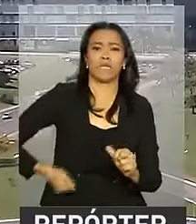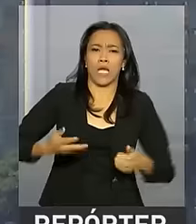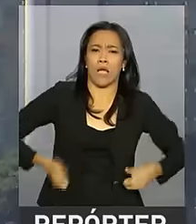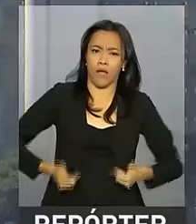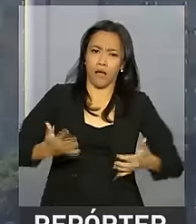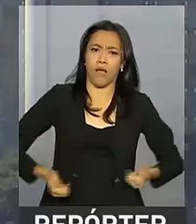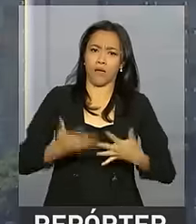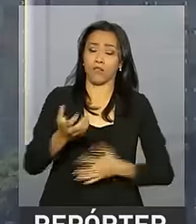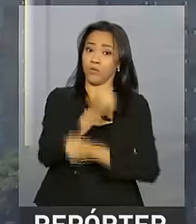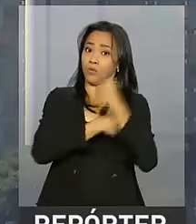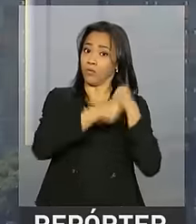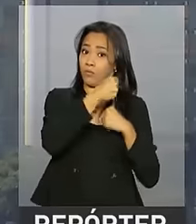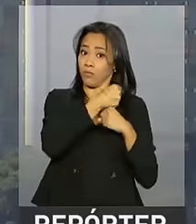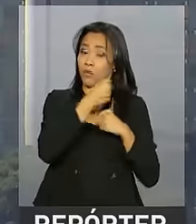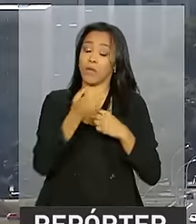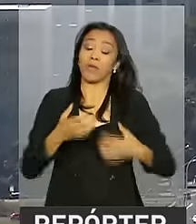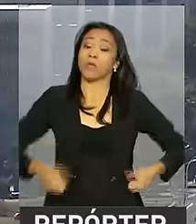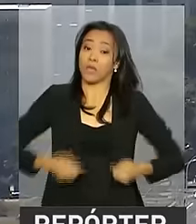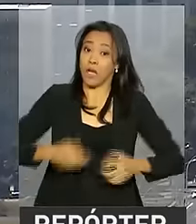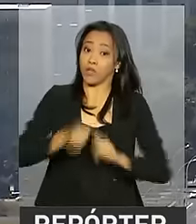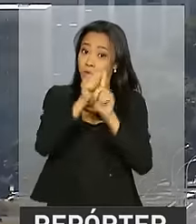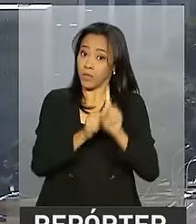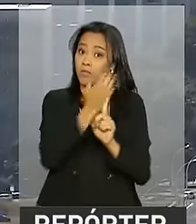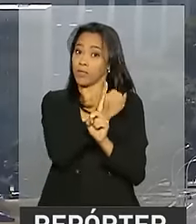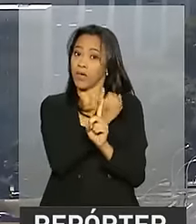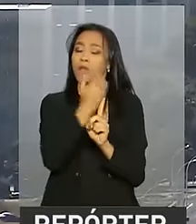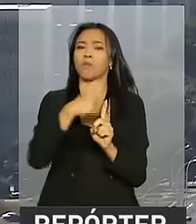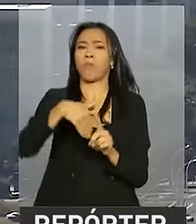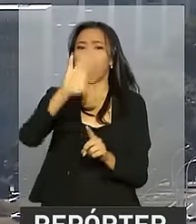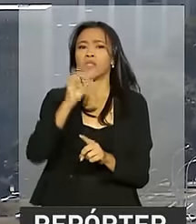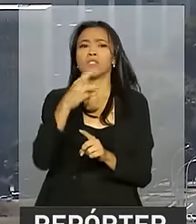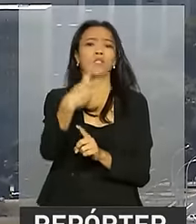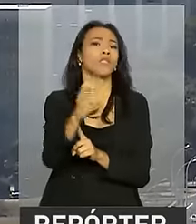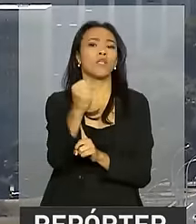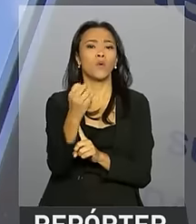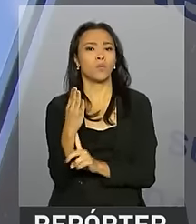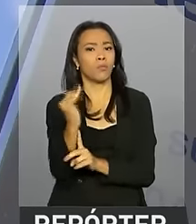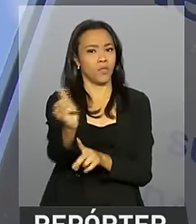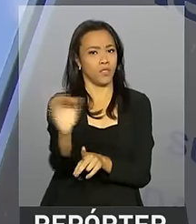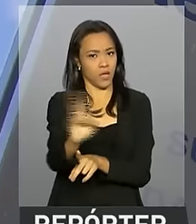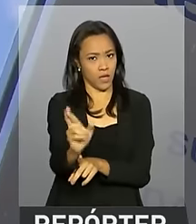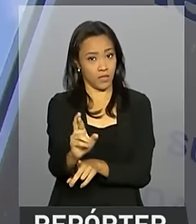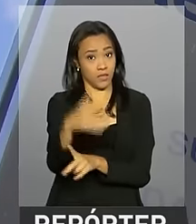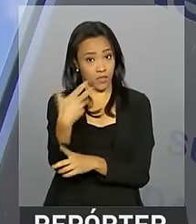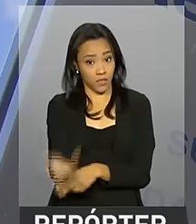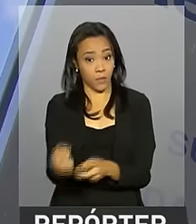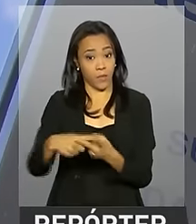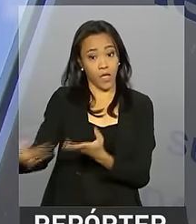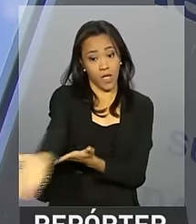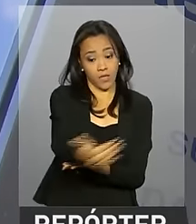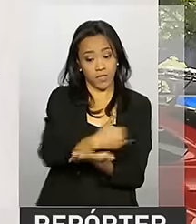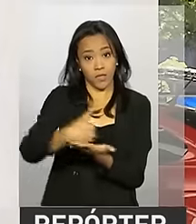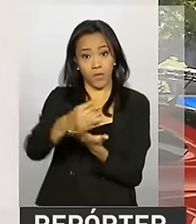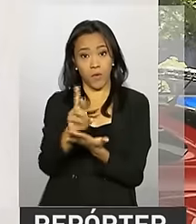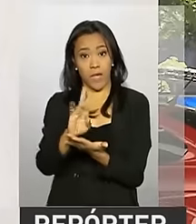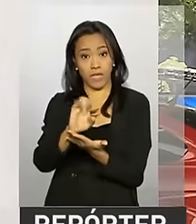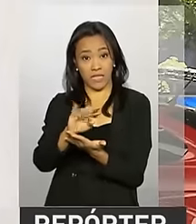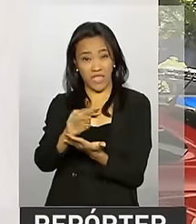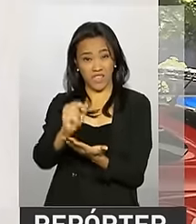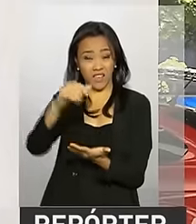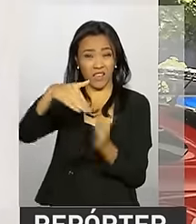do governo superaram uma arrecadação em mais de R 38 bilhões deais a receita teve queda de mais de